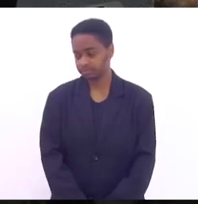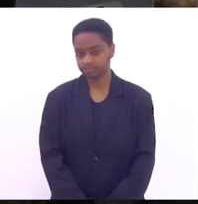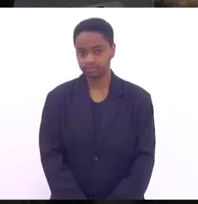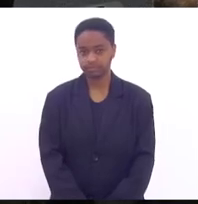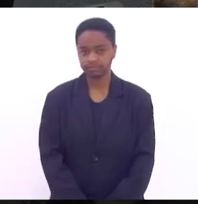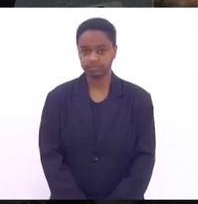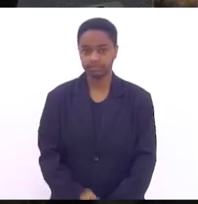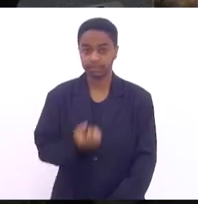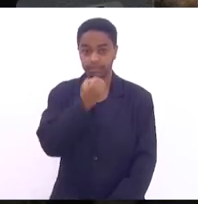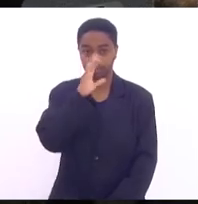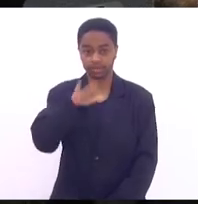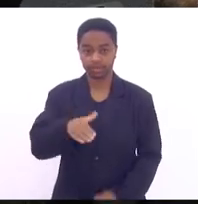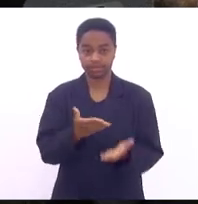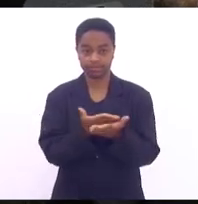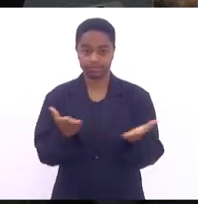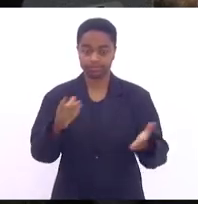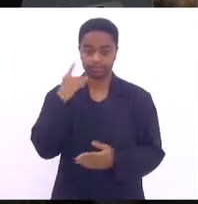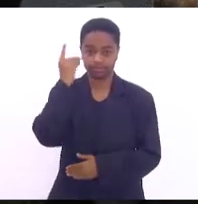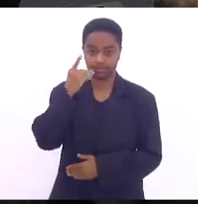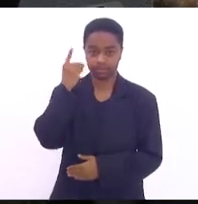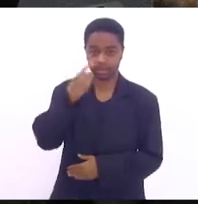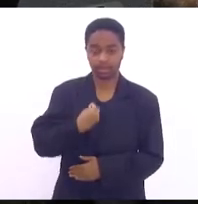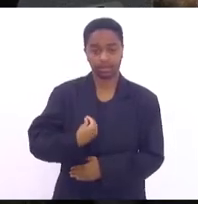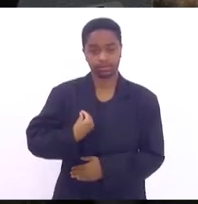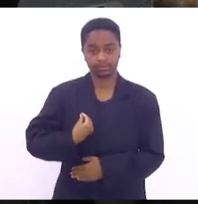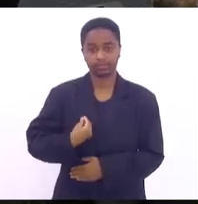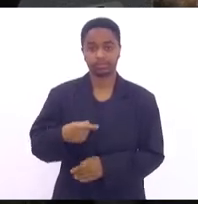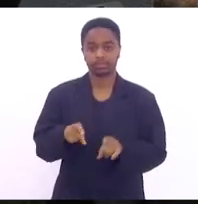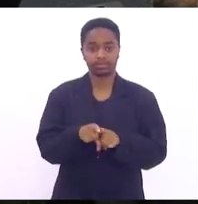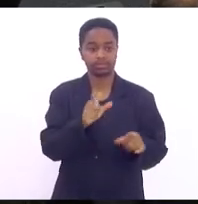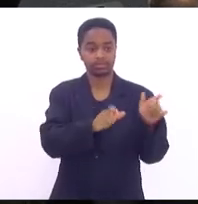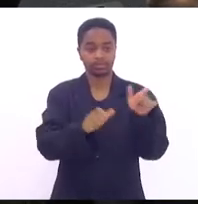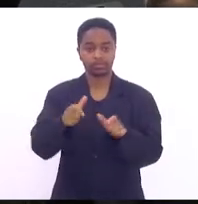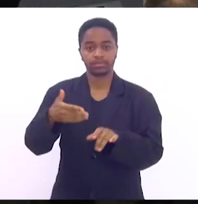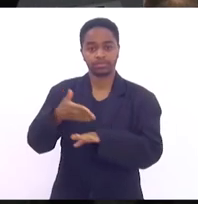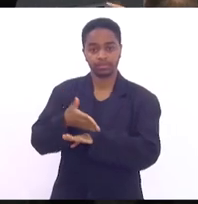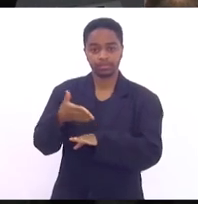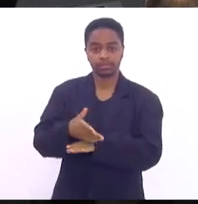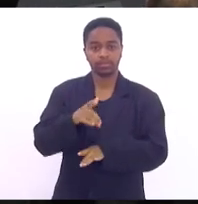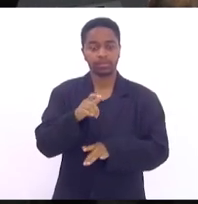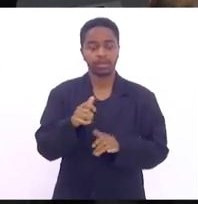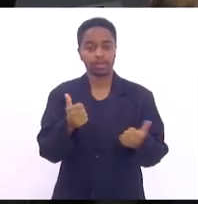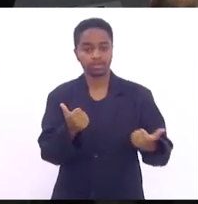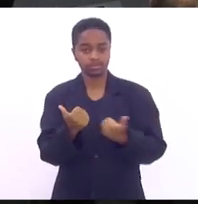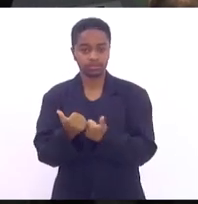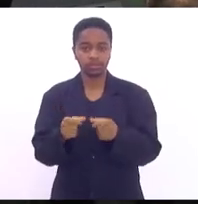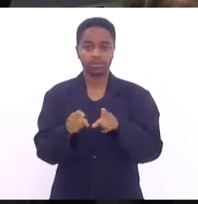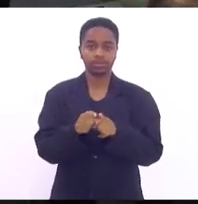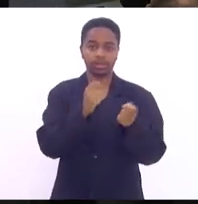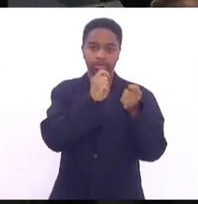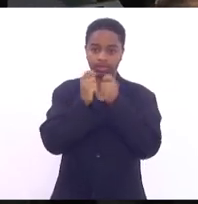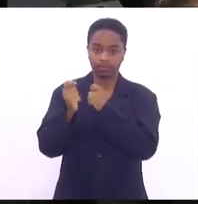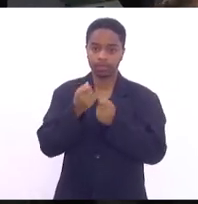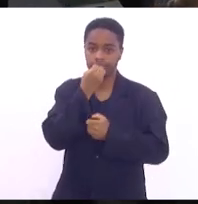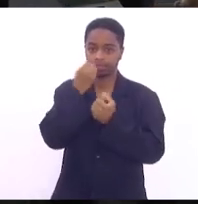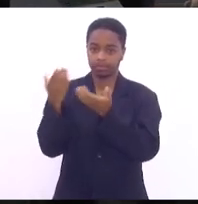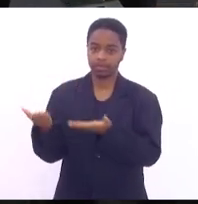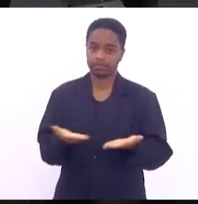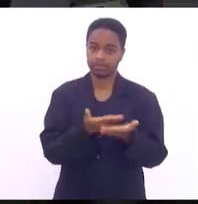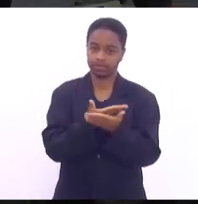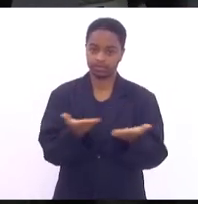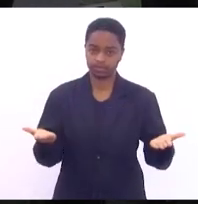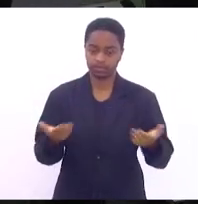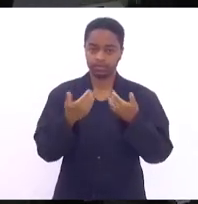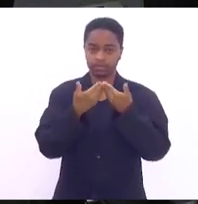Boa tarde, senhoras e senhores deputados, deputadas, público presente, assessores, imprensa. Sejam todos bem-vindos.